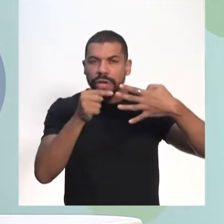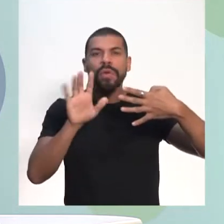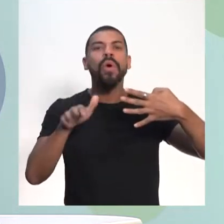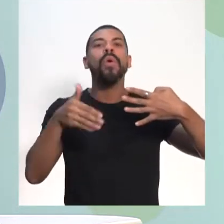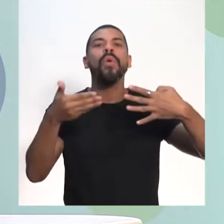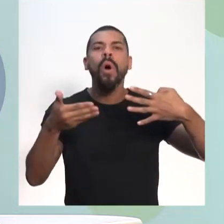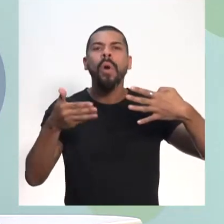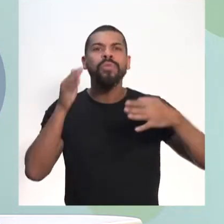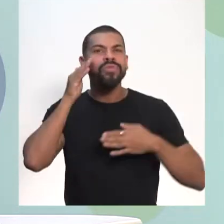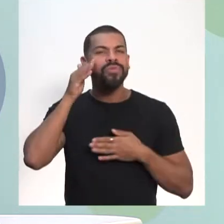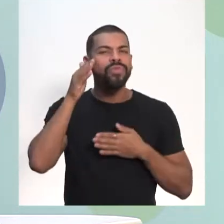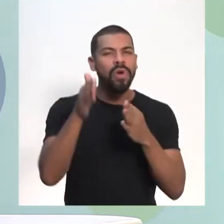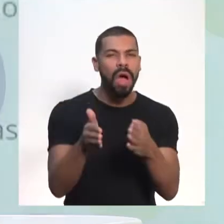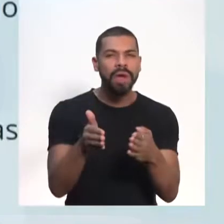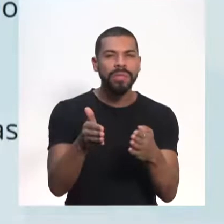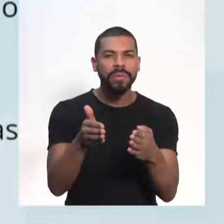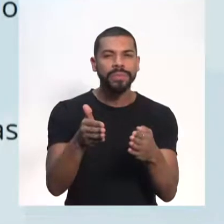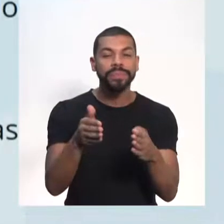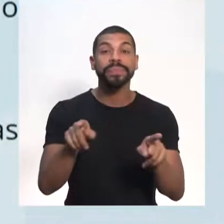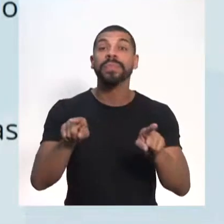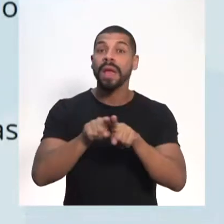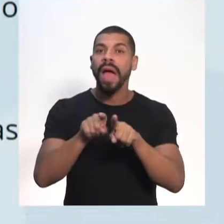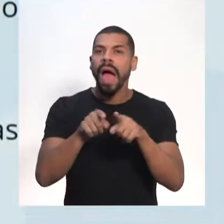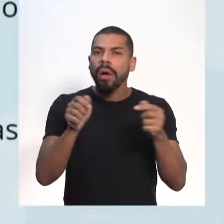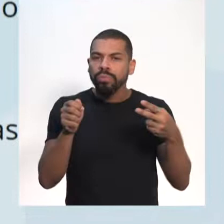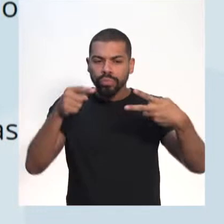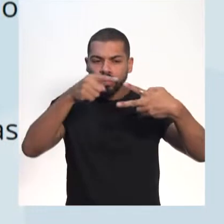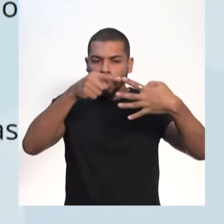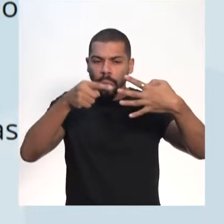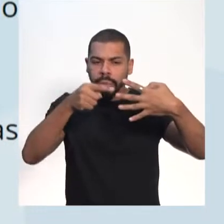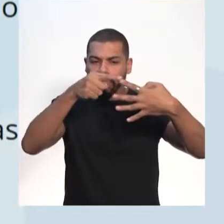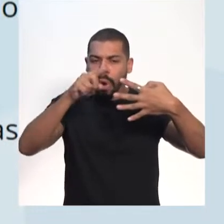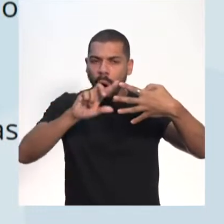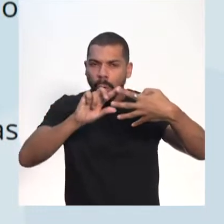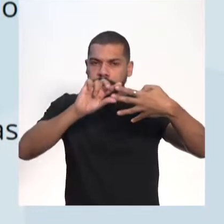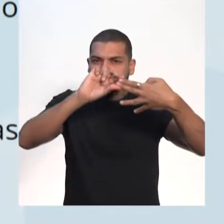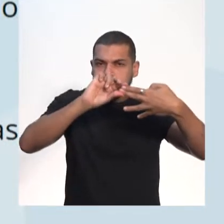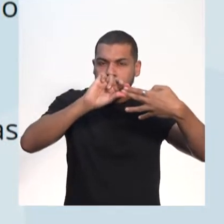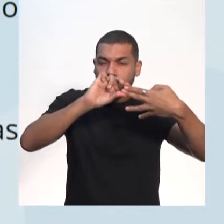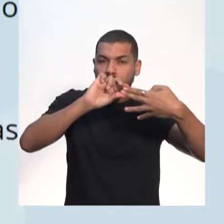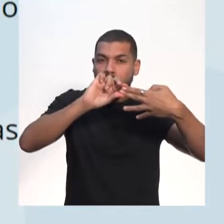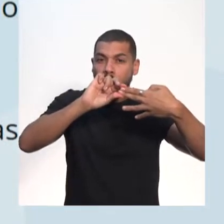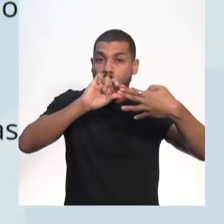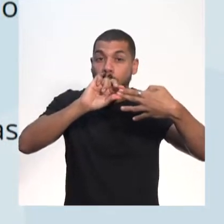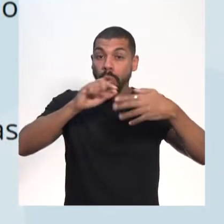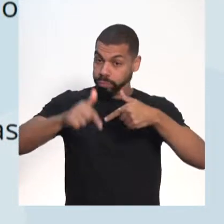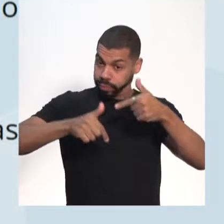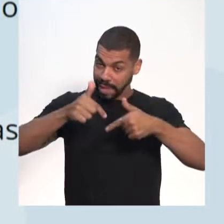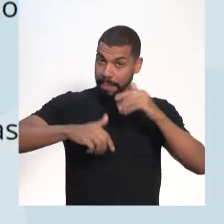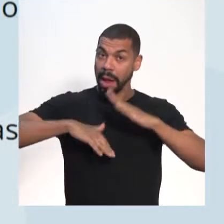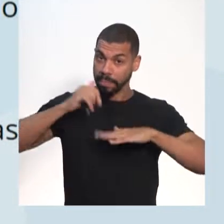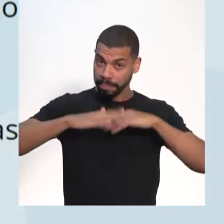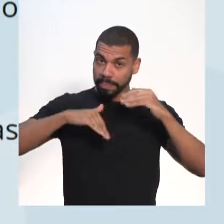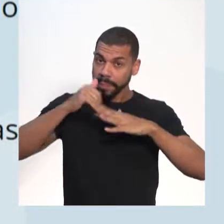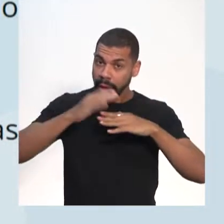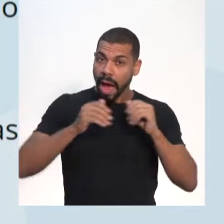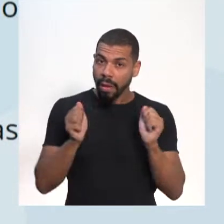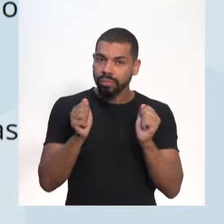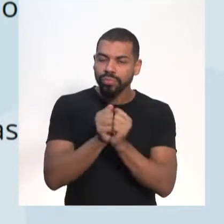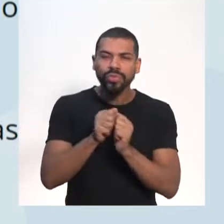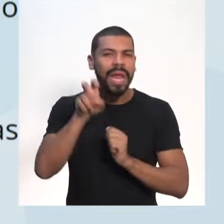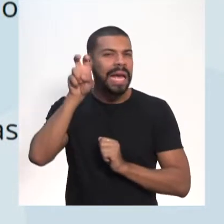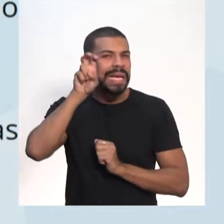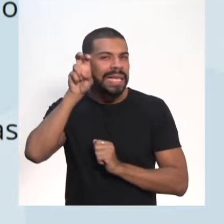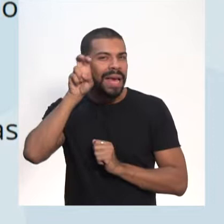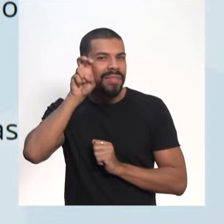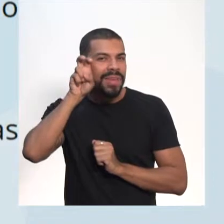está diretamente relacionado ao primeiro, porque foi um dos temas trabalhado no replanejamento. Né? Na quinta-feira,